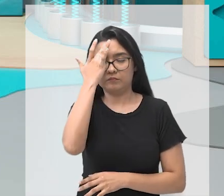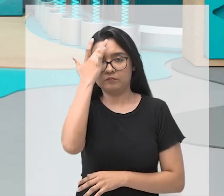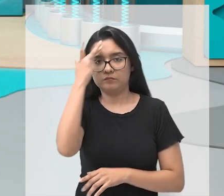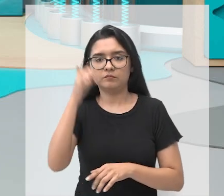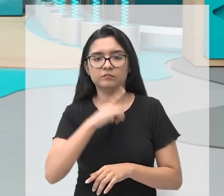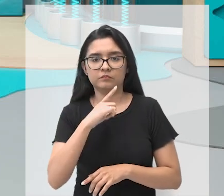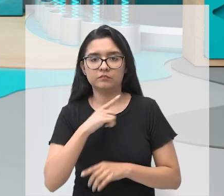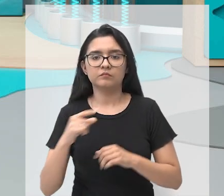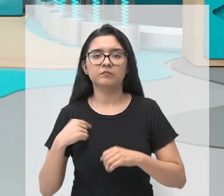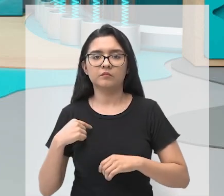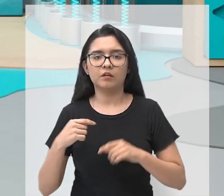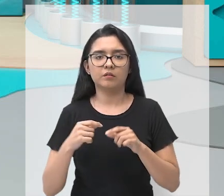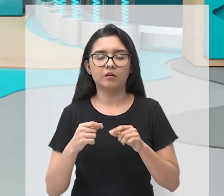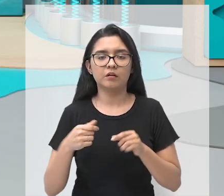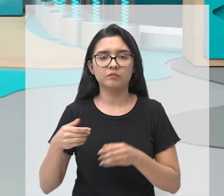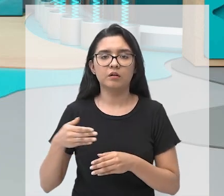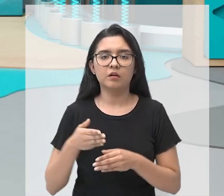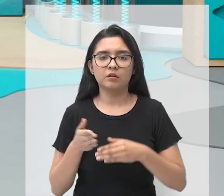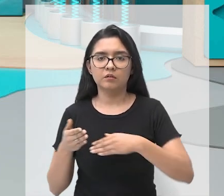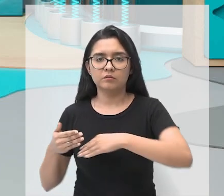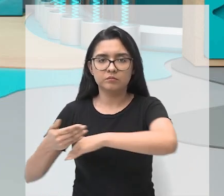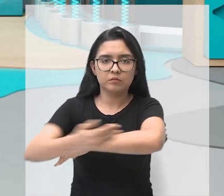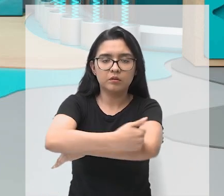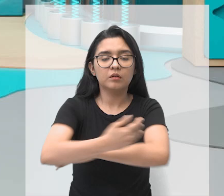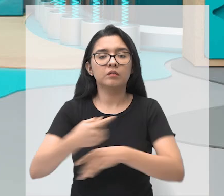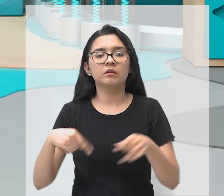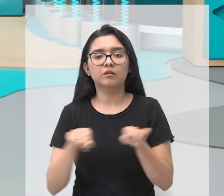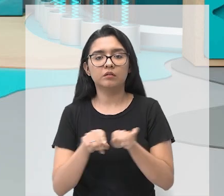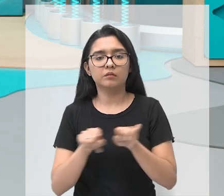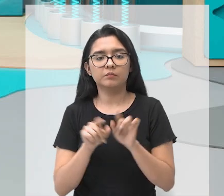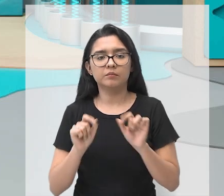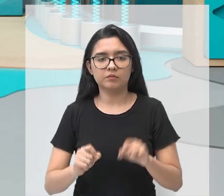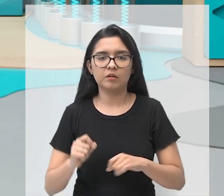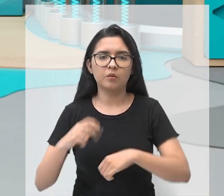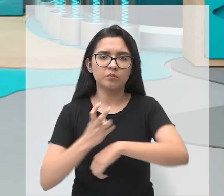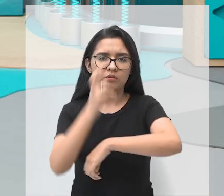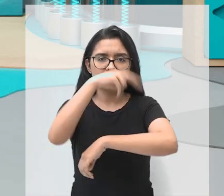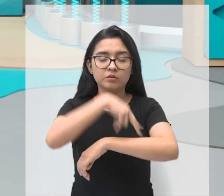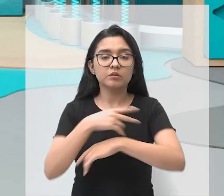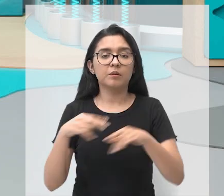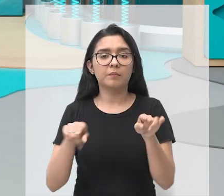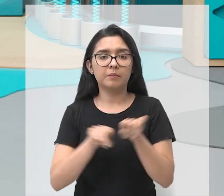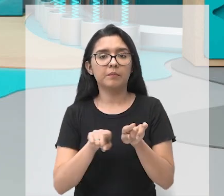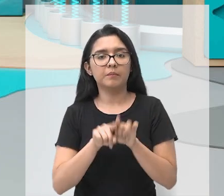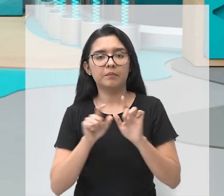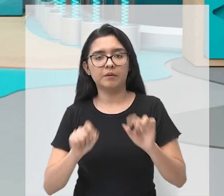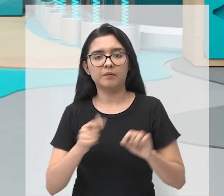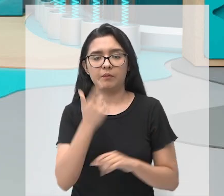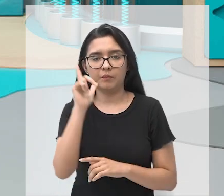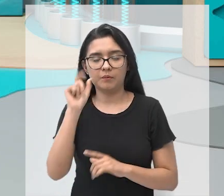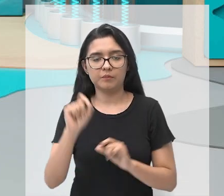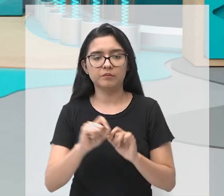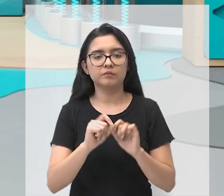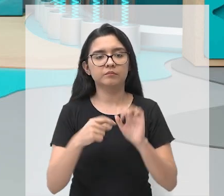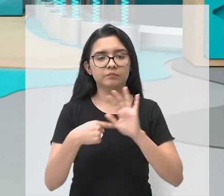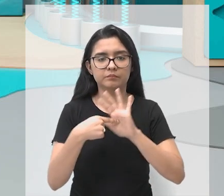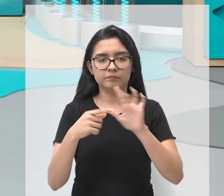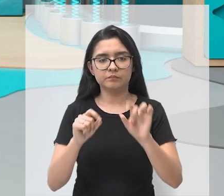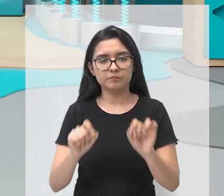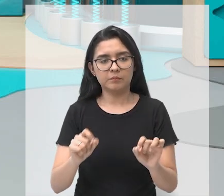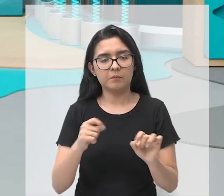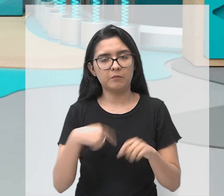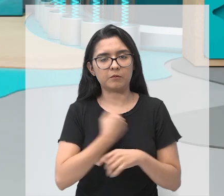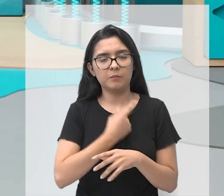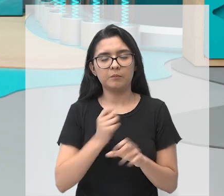passando por retas, curvas e realizando também alguns saltos. Outra abordagem que a gente